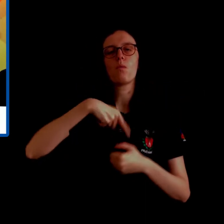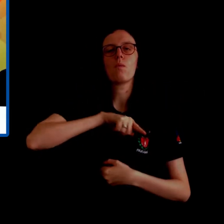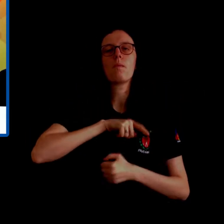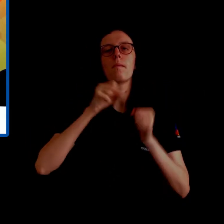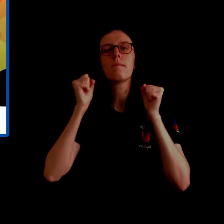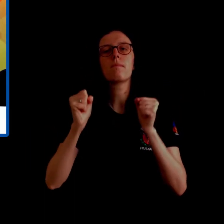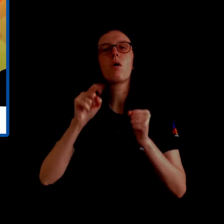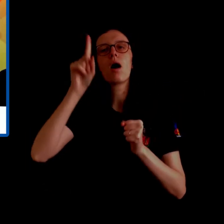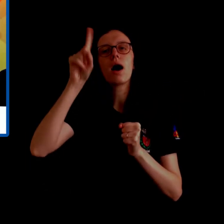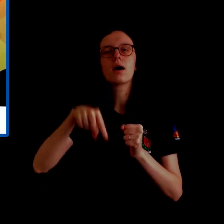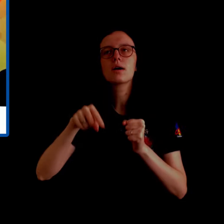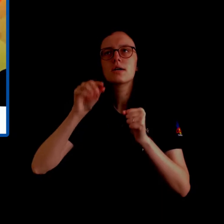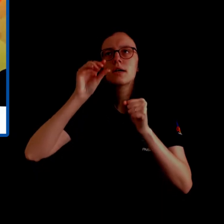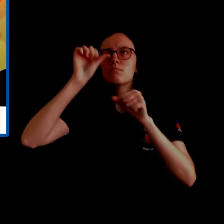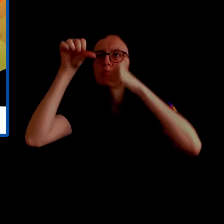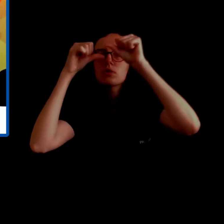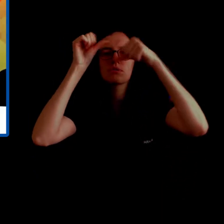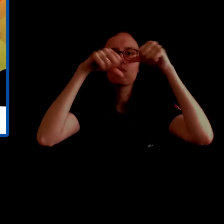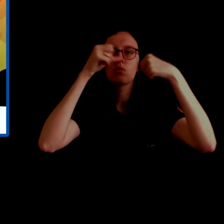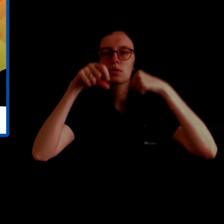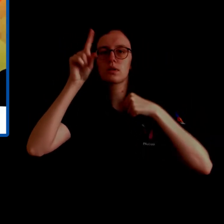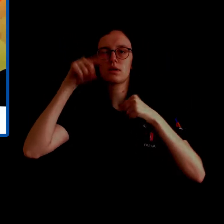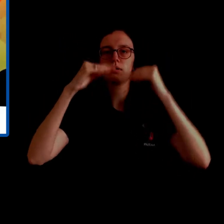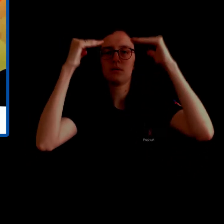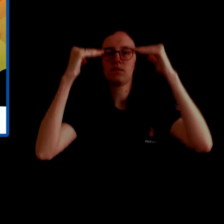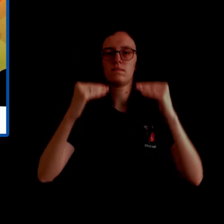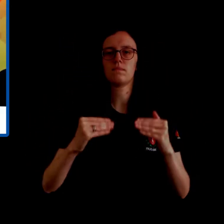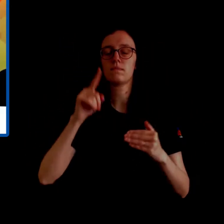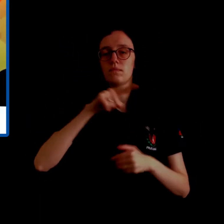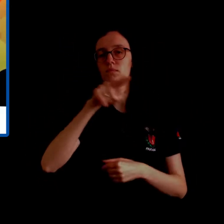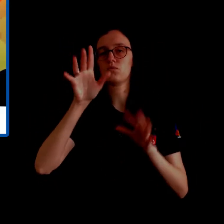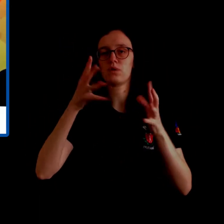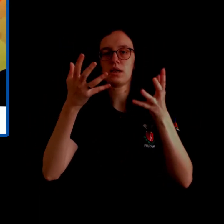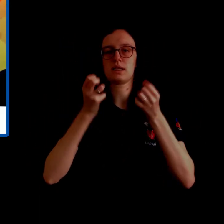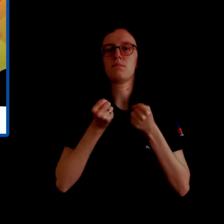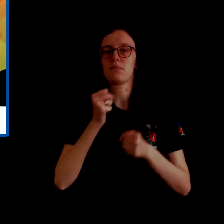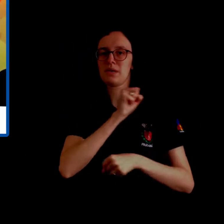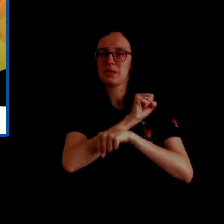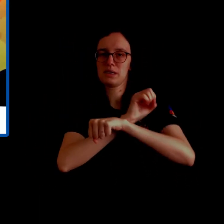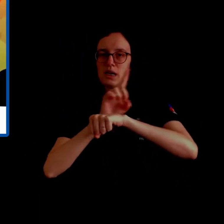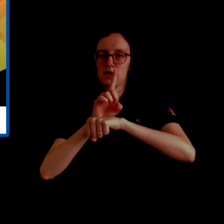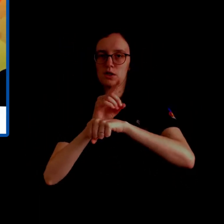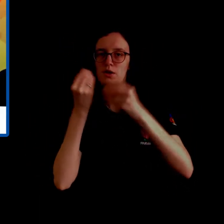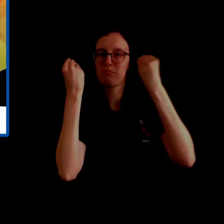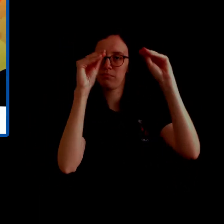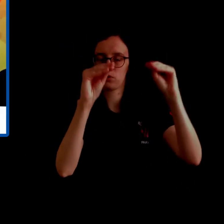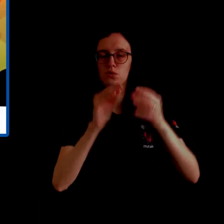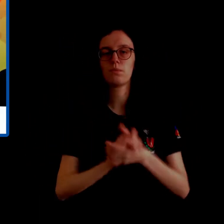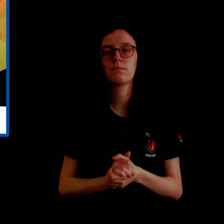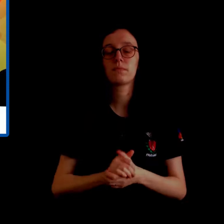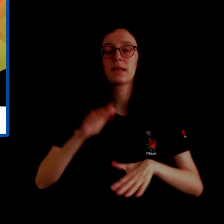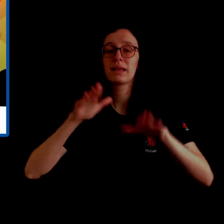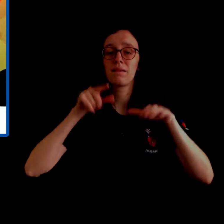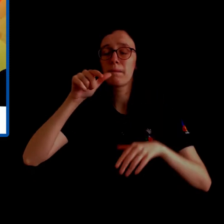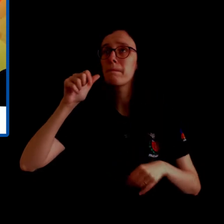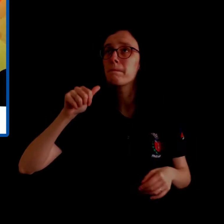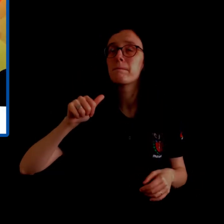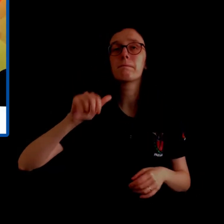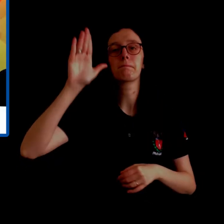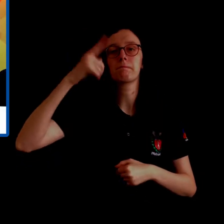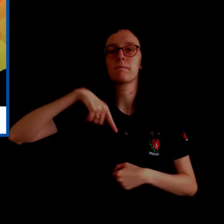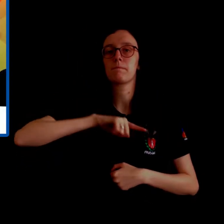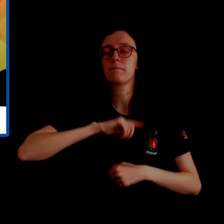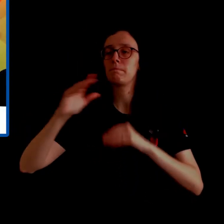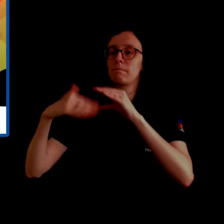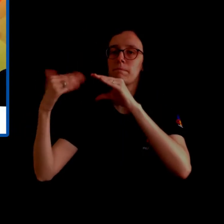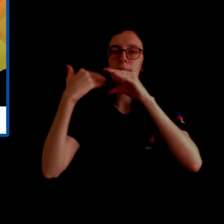pode editar o formulário que vocês estão recebendo da CED. Talvez essa seja uma das principais demandas que nós